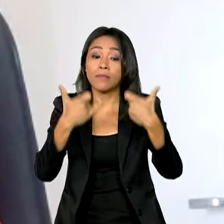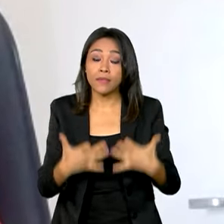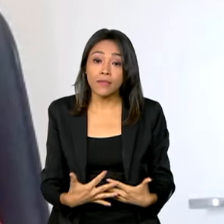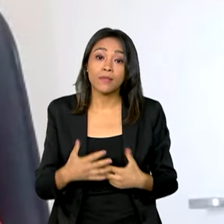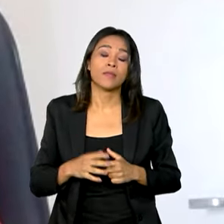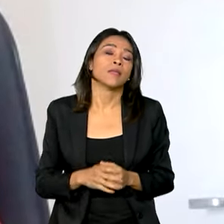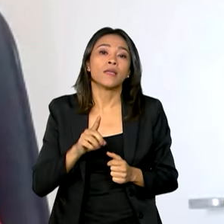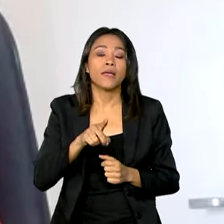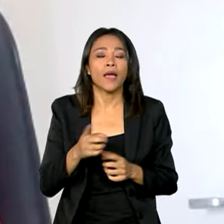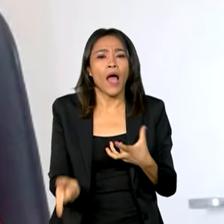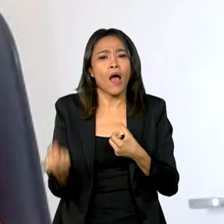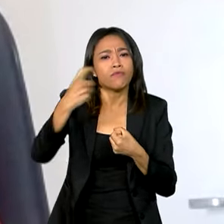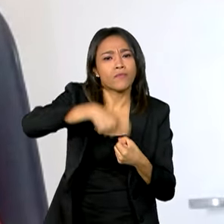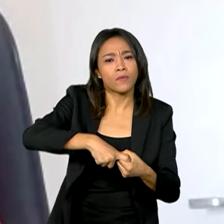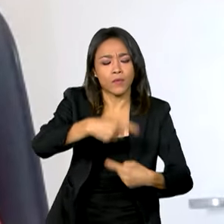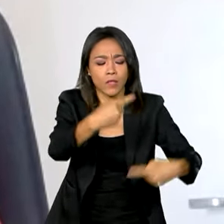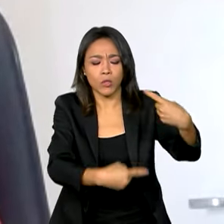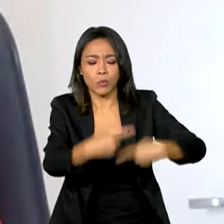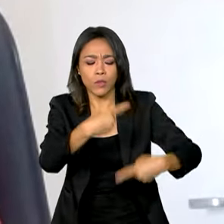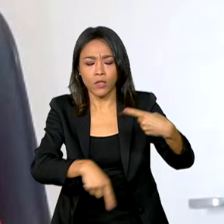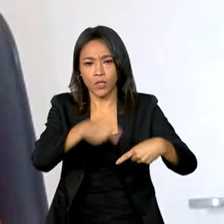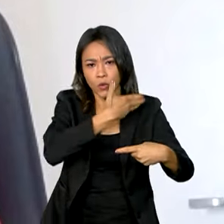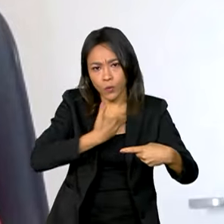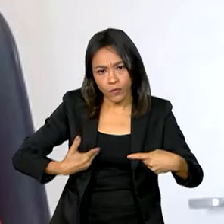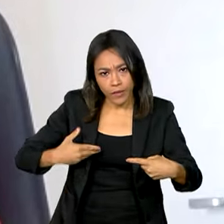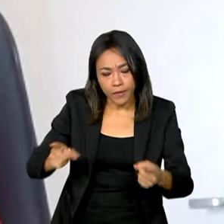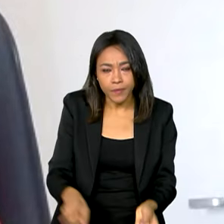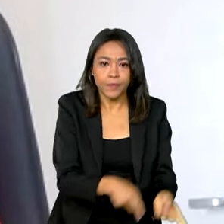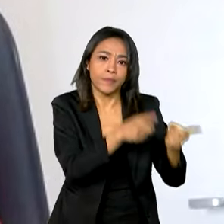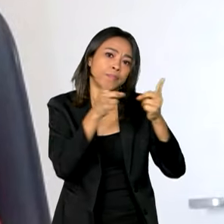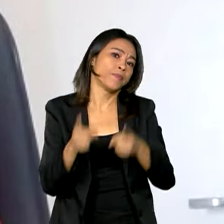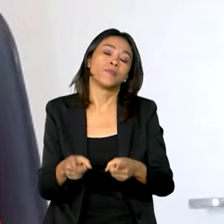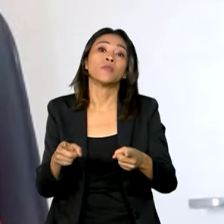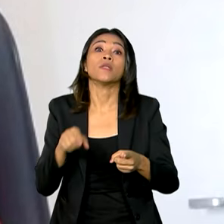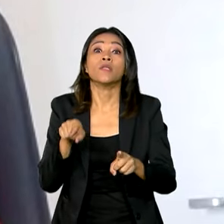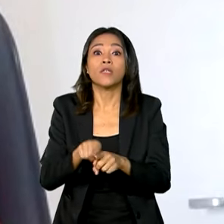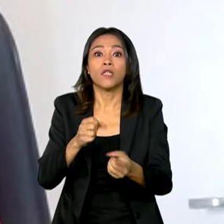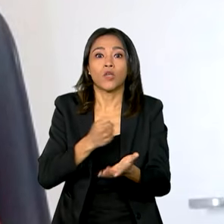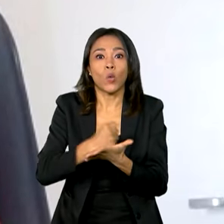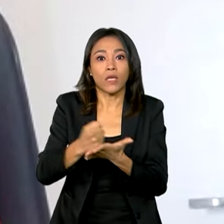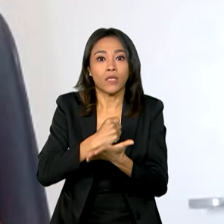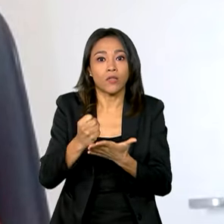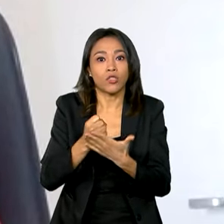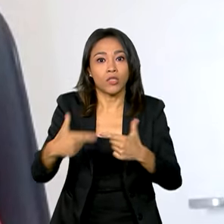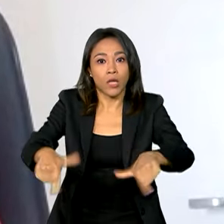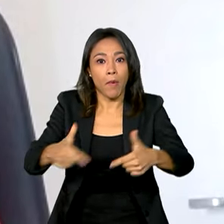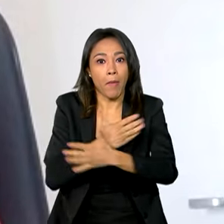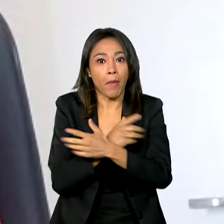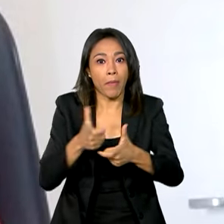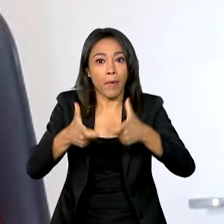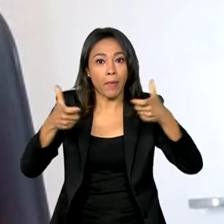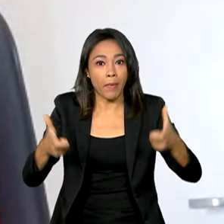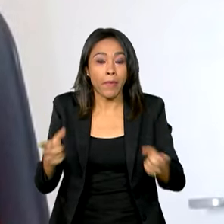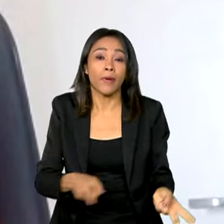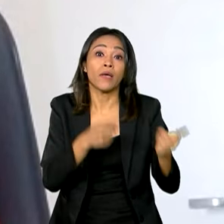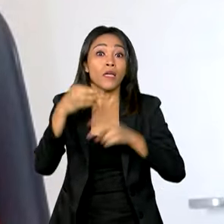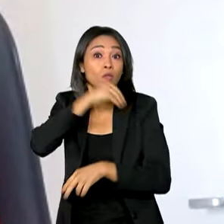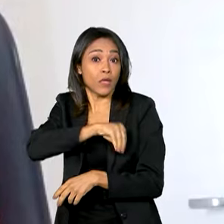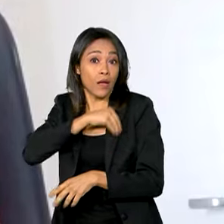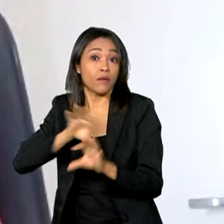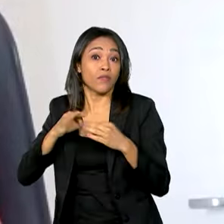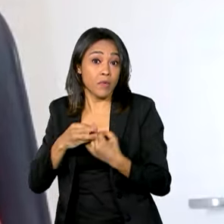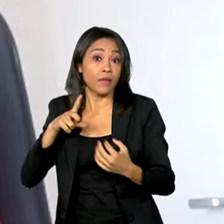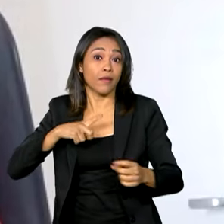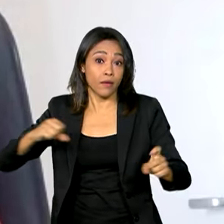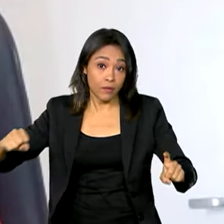que a retomada das políticas públicas, a diminuição do desemprego e o aumento da renda das famílias teve impactos nesse